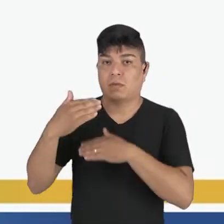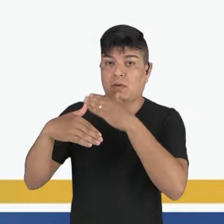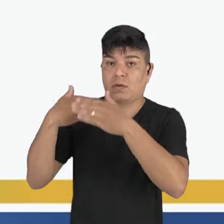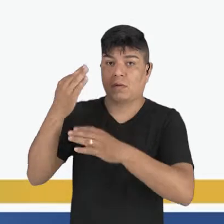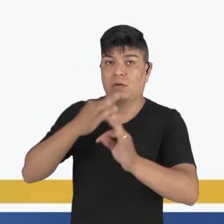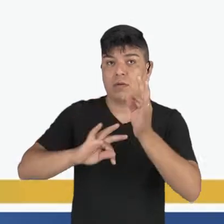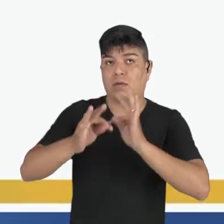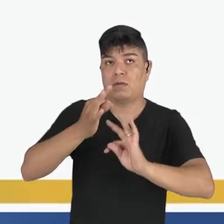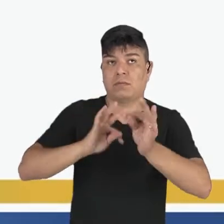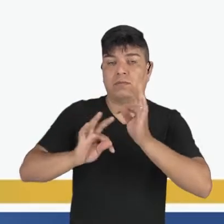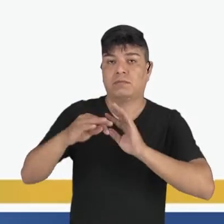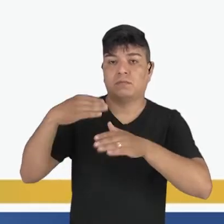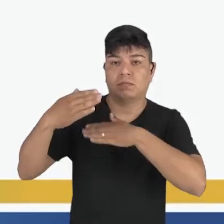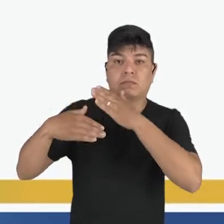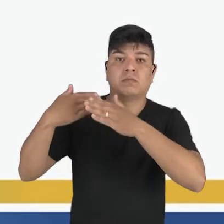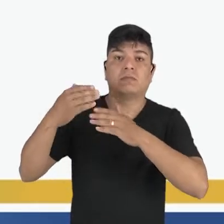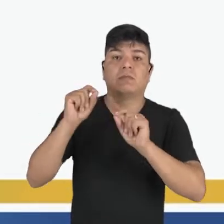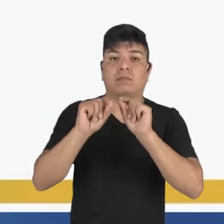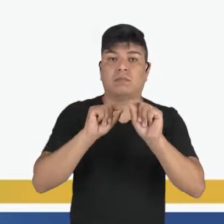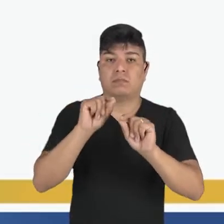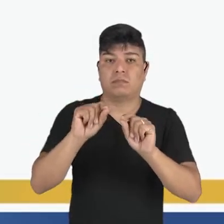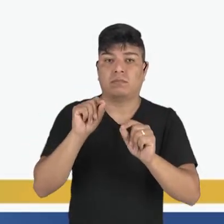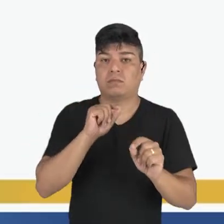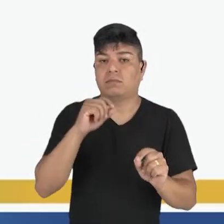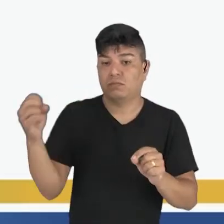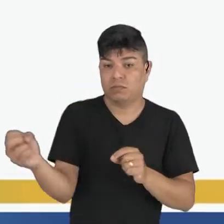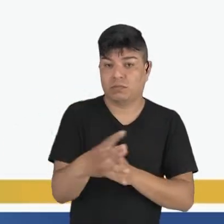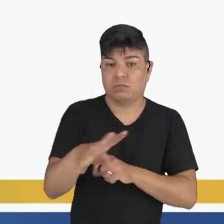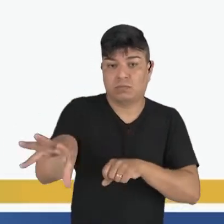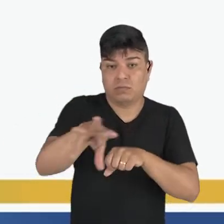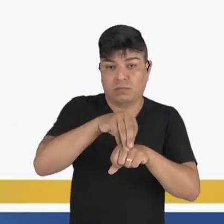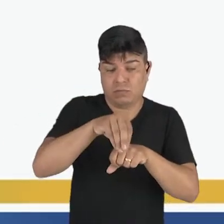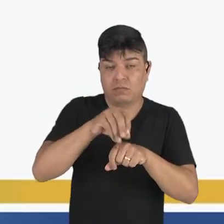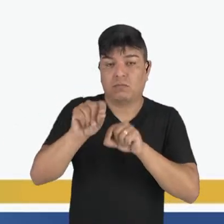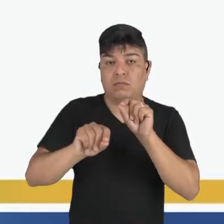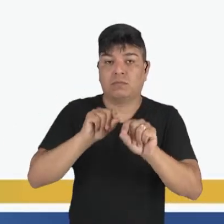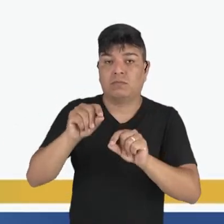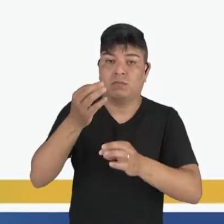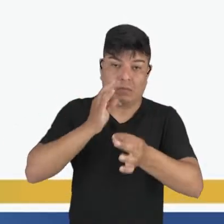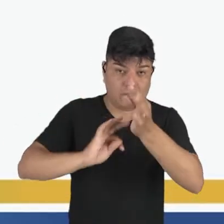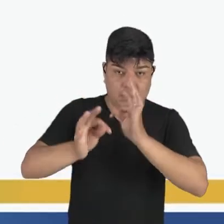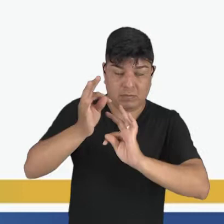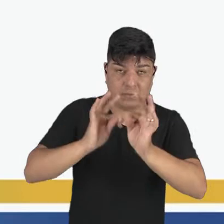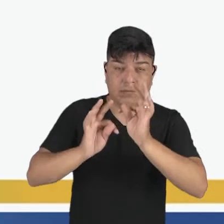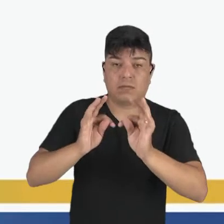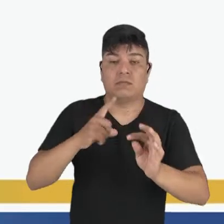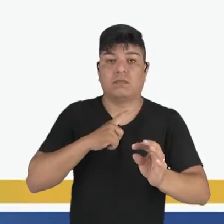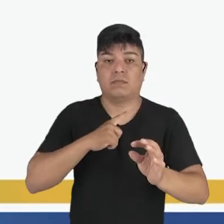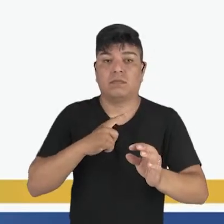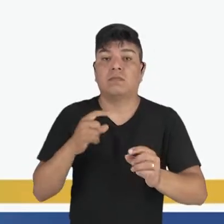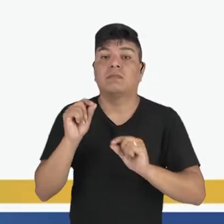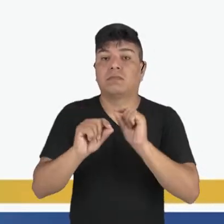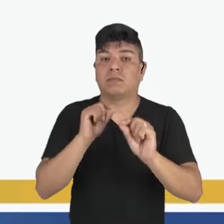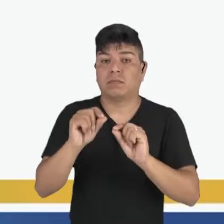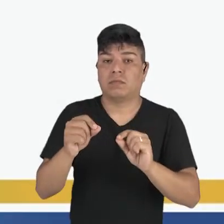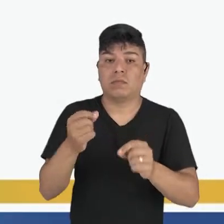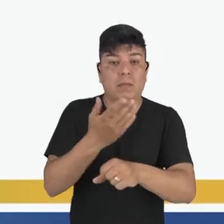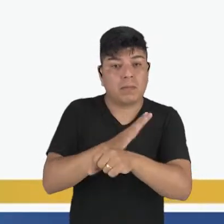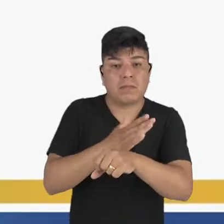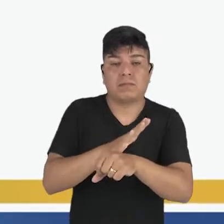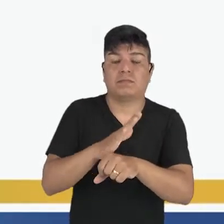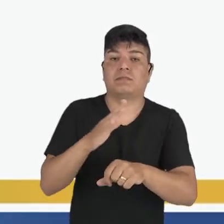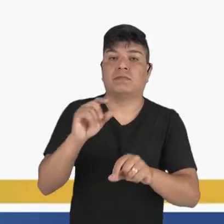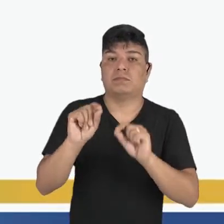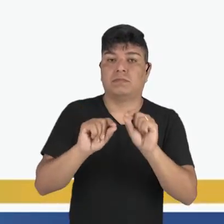desenvolvimento tecnológico é um processo pelo qual a aplicação de novos conhecimentos relacionados à tecnologia tem resultados práticos, né?